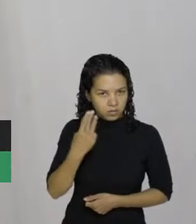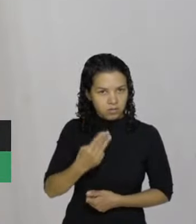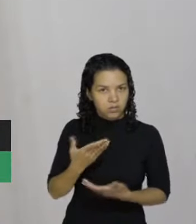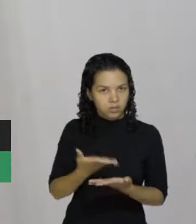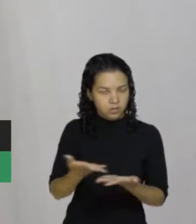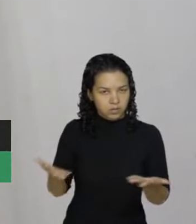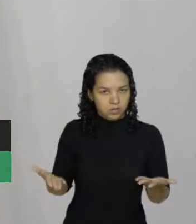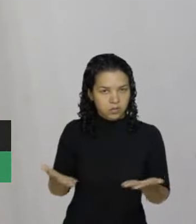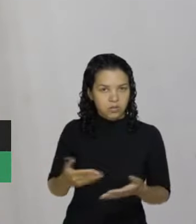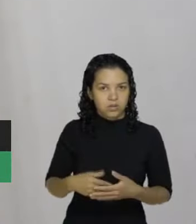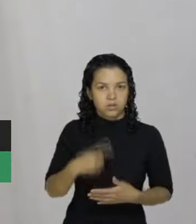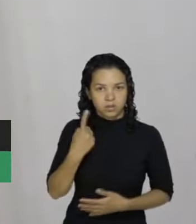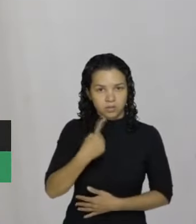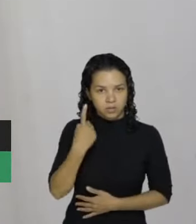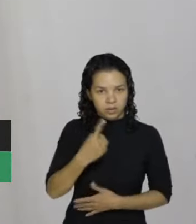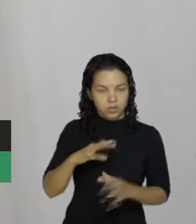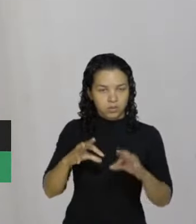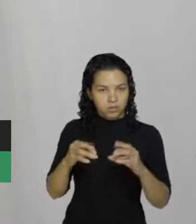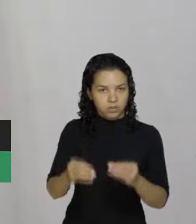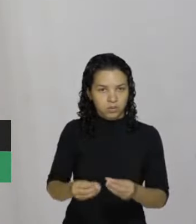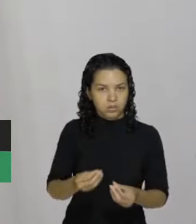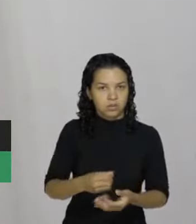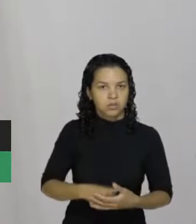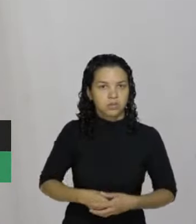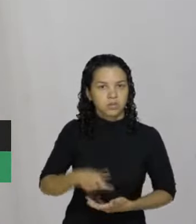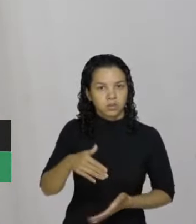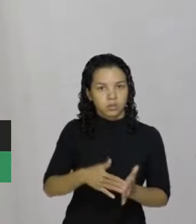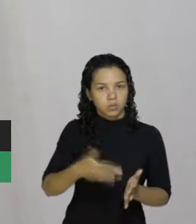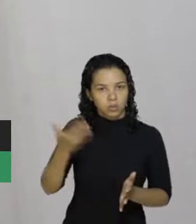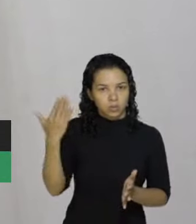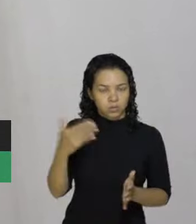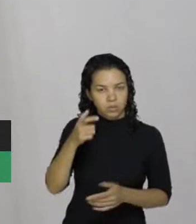assistem. Na última semana,